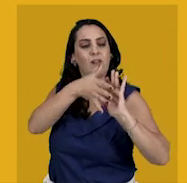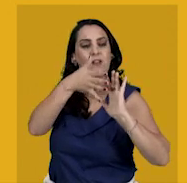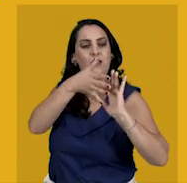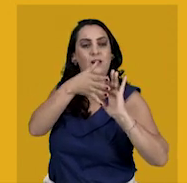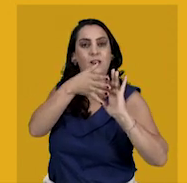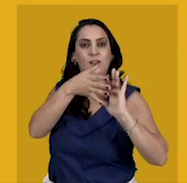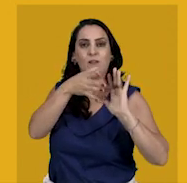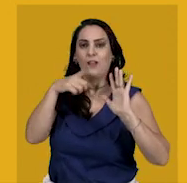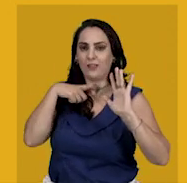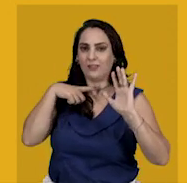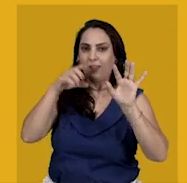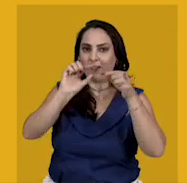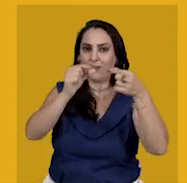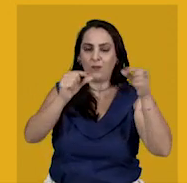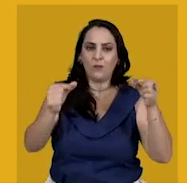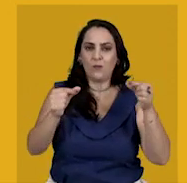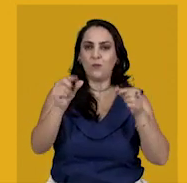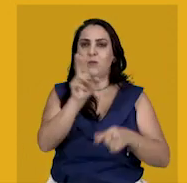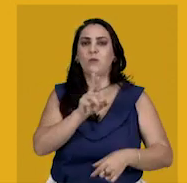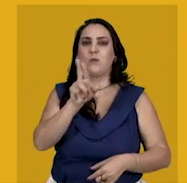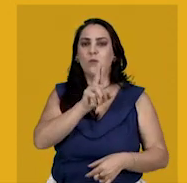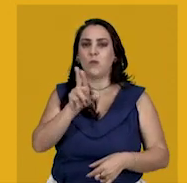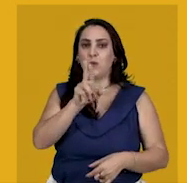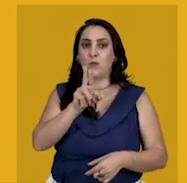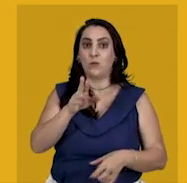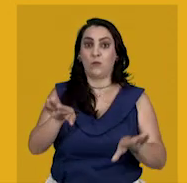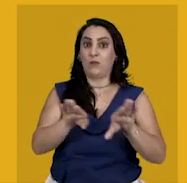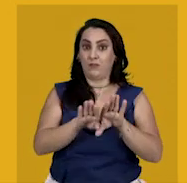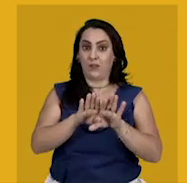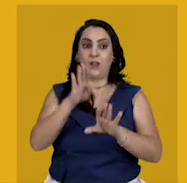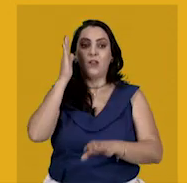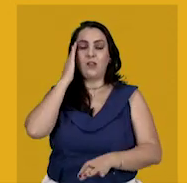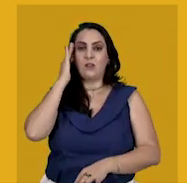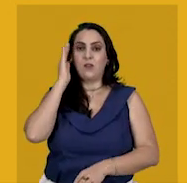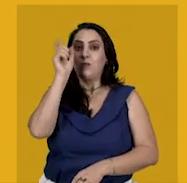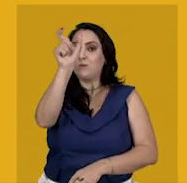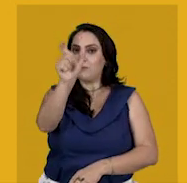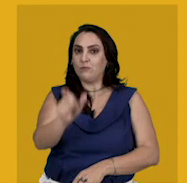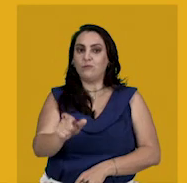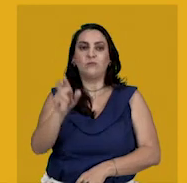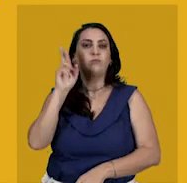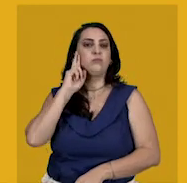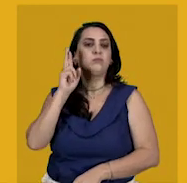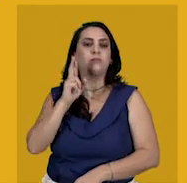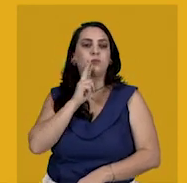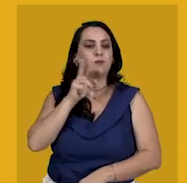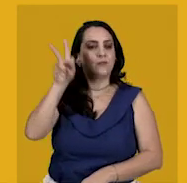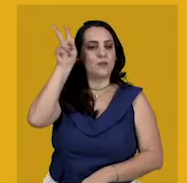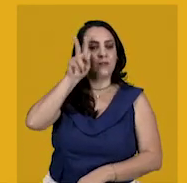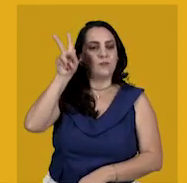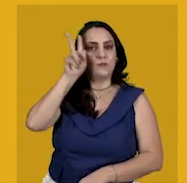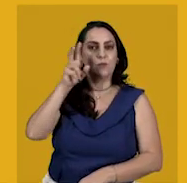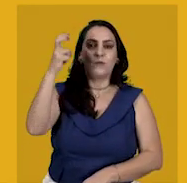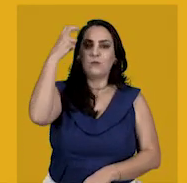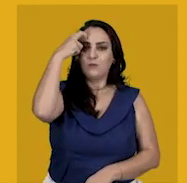estrutura e uso, identificar o sujeito surdo em sua história, cultura e